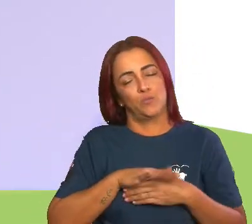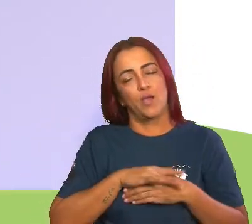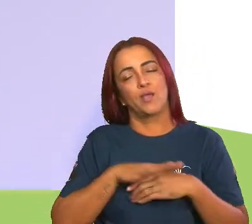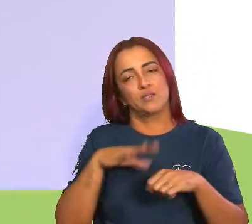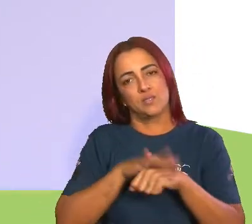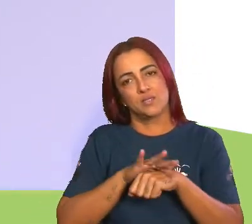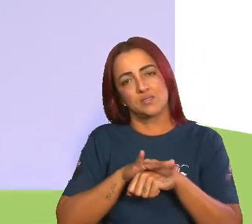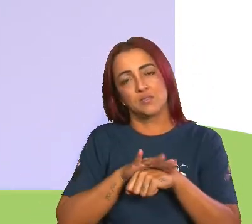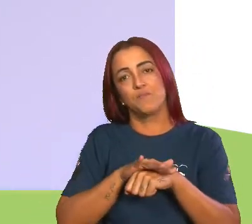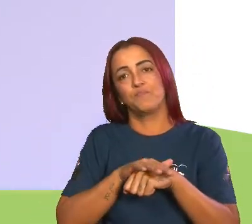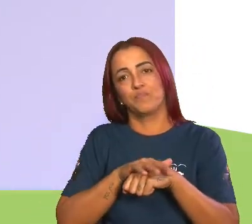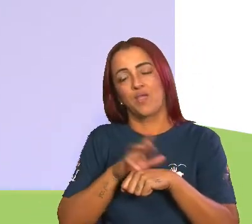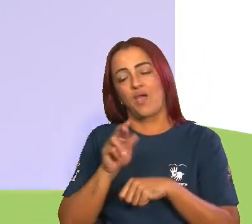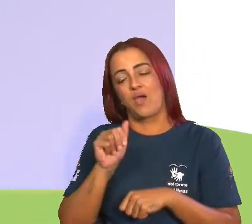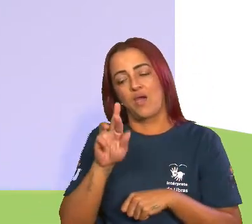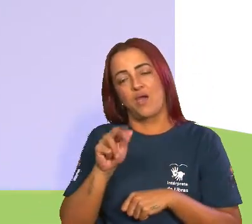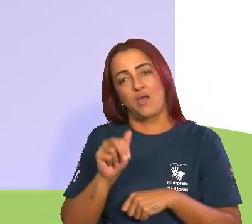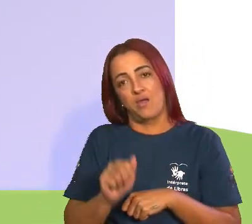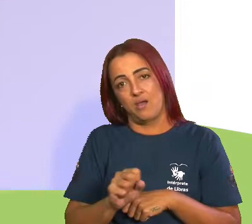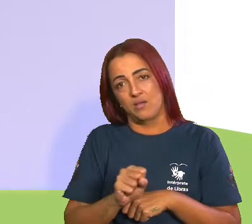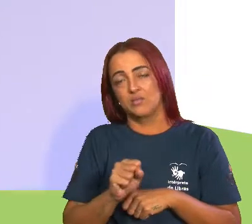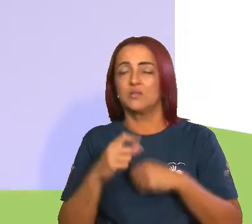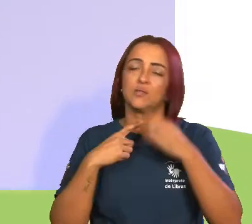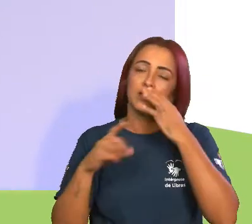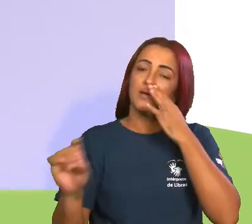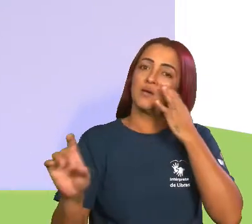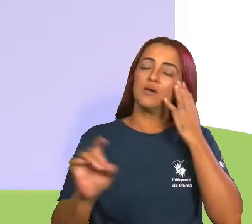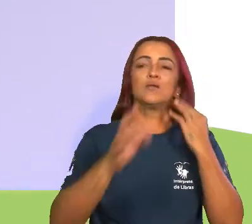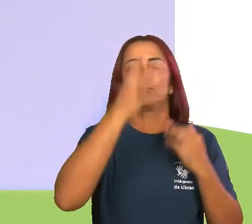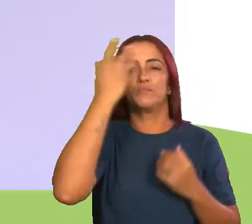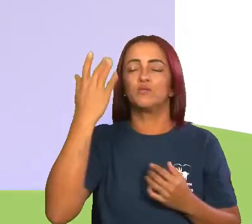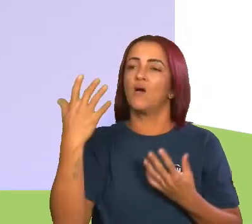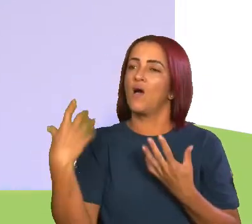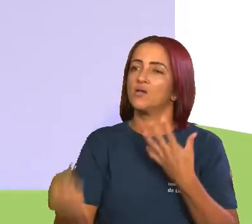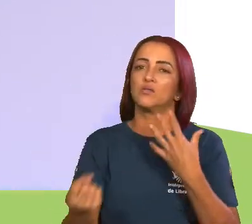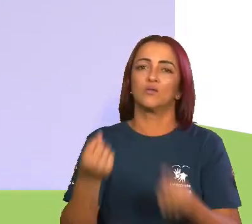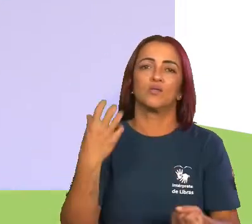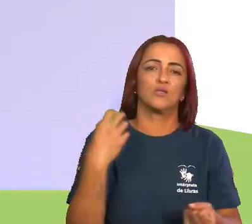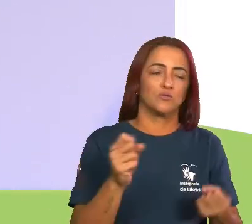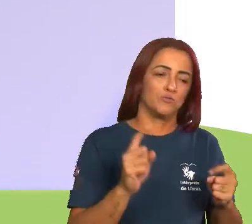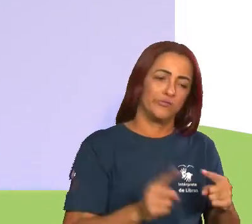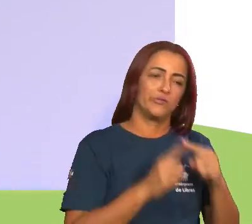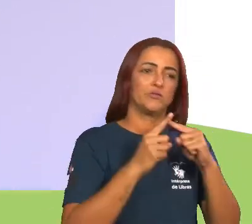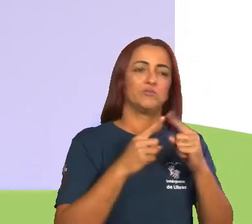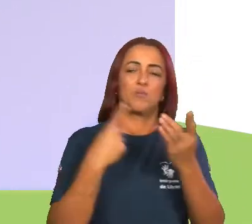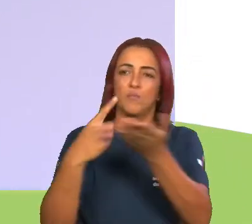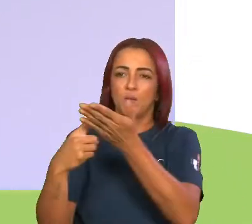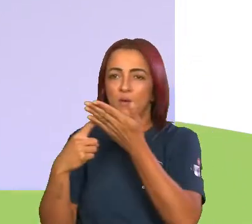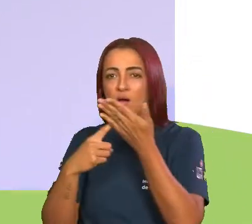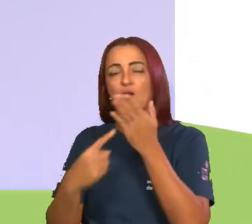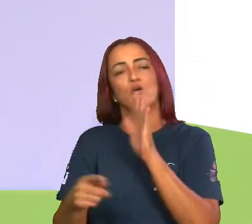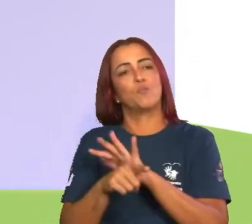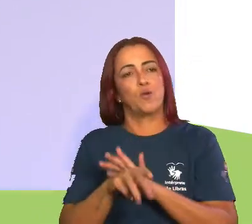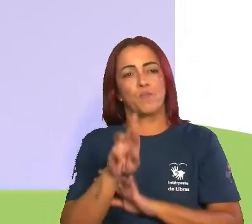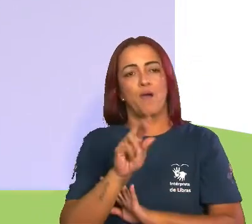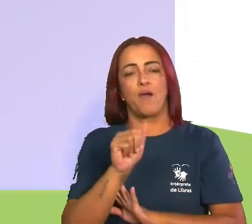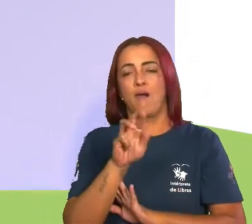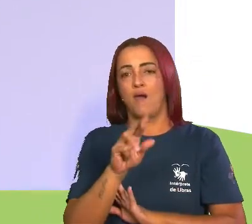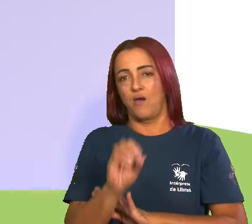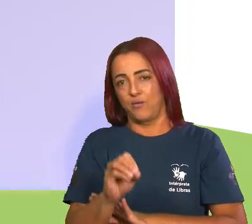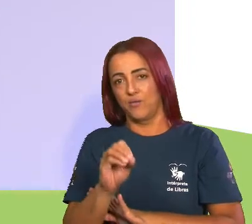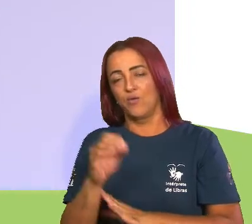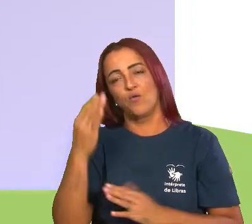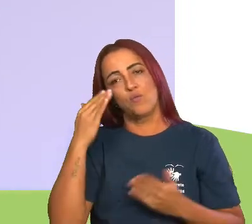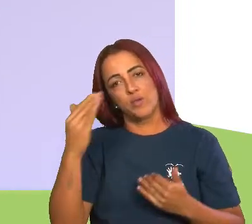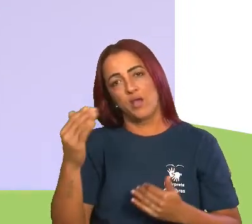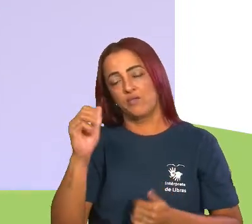raras. Um obrigado especial a cada um dos pacientes que aceitou esse desafio de definir o que é ser raro. E obrigada